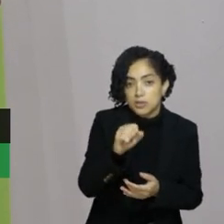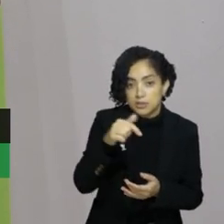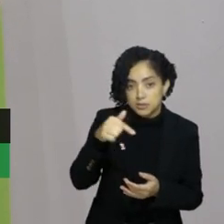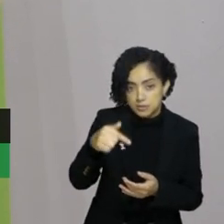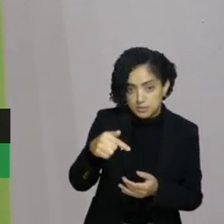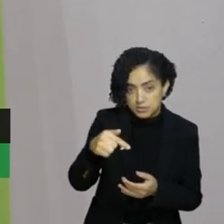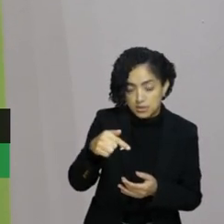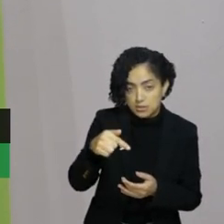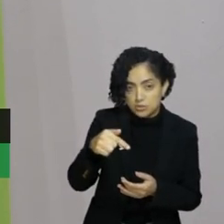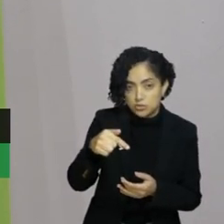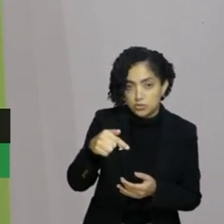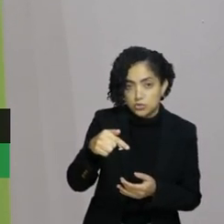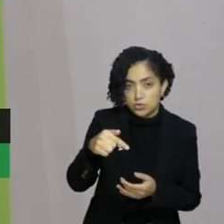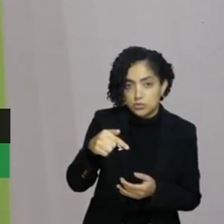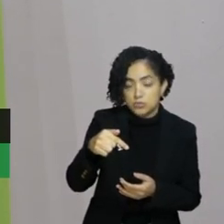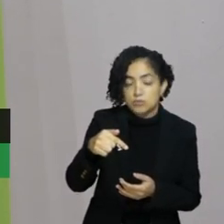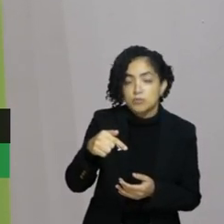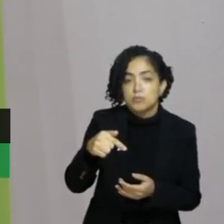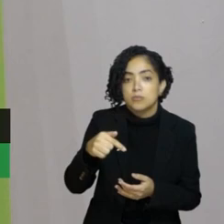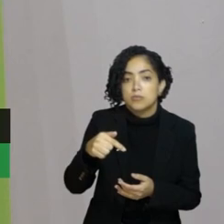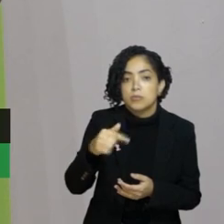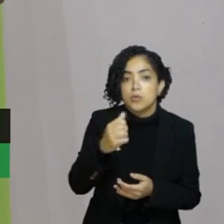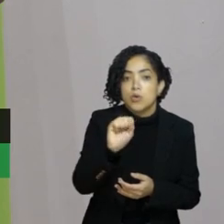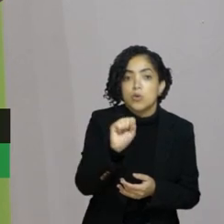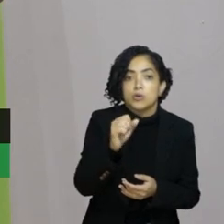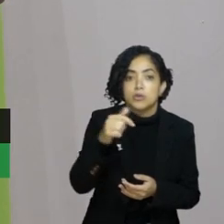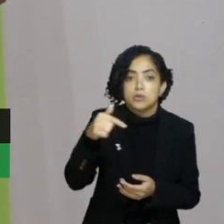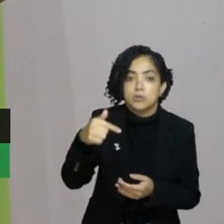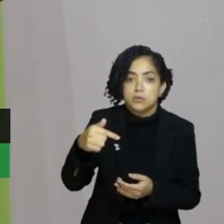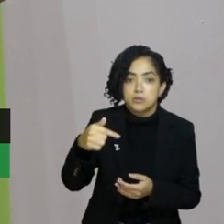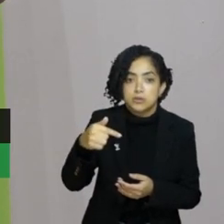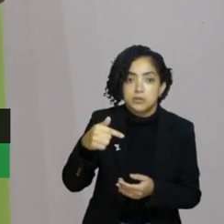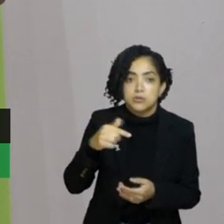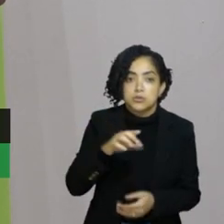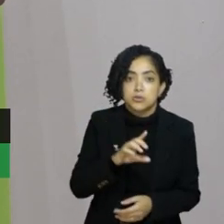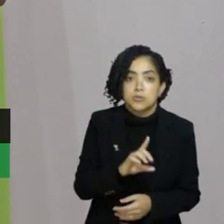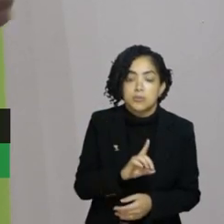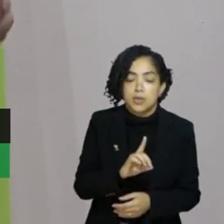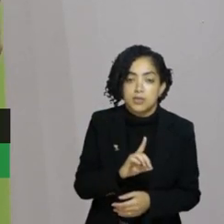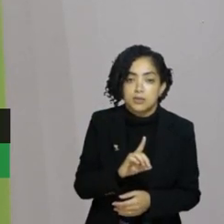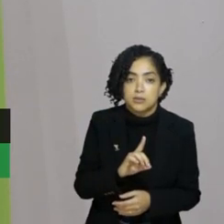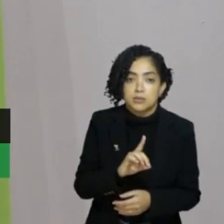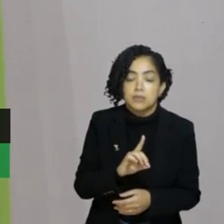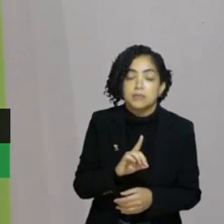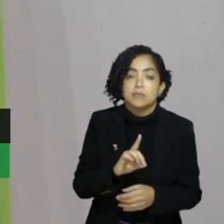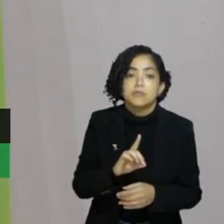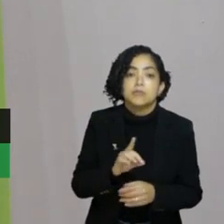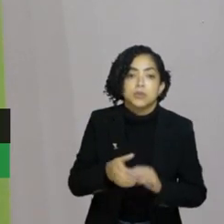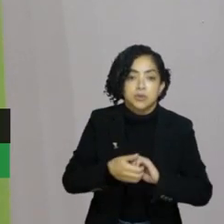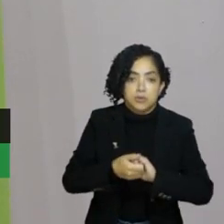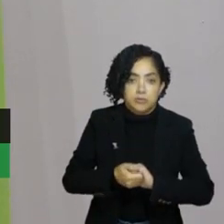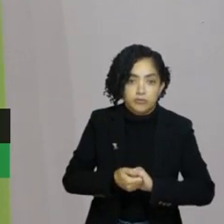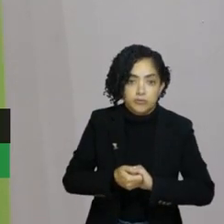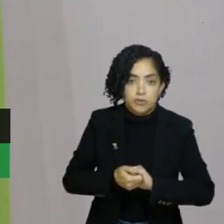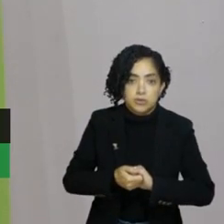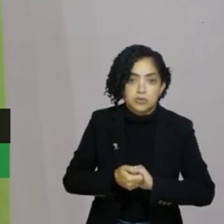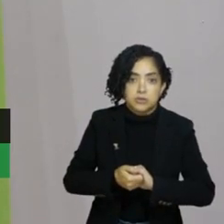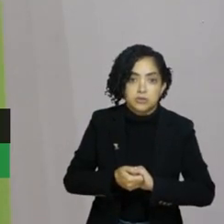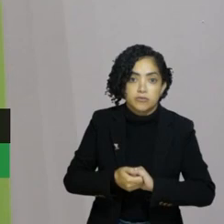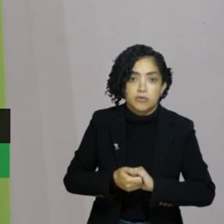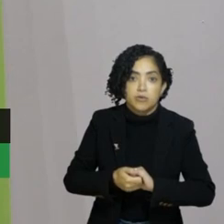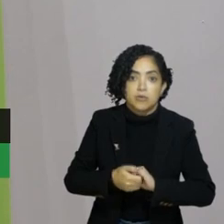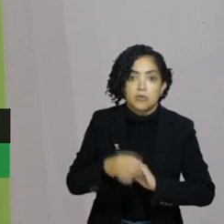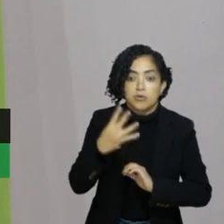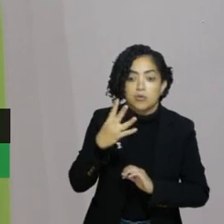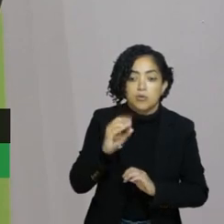87 funções para a defesa civil, com remuneração de 40%,